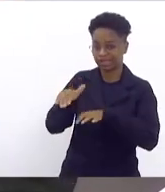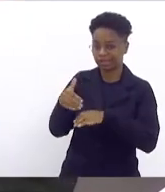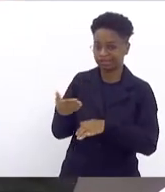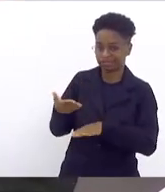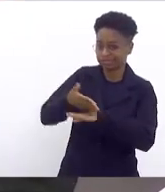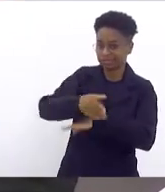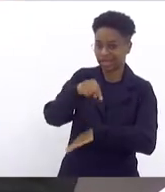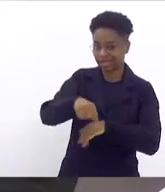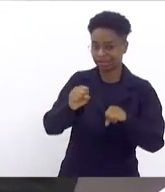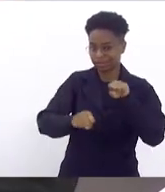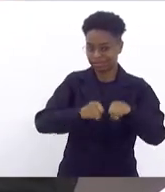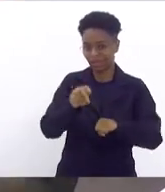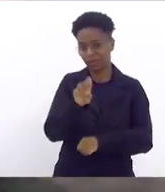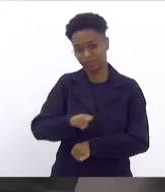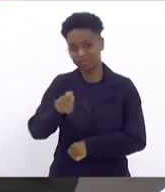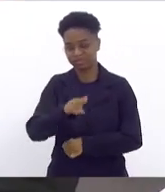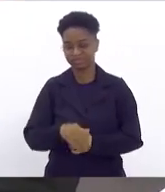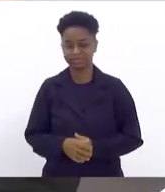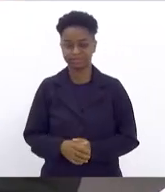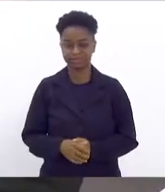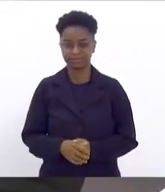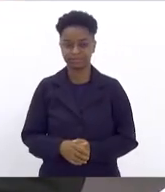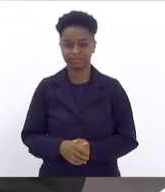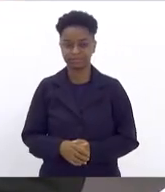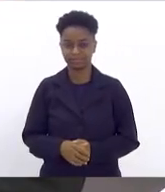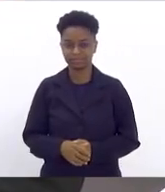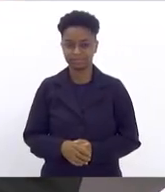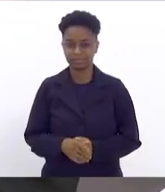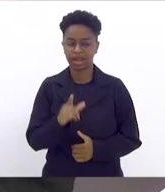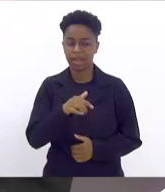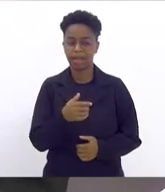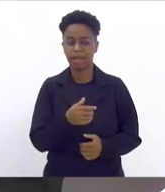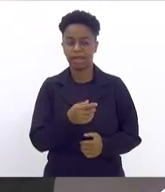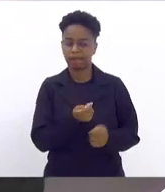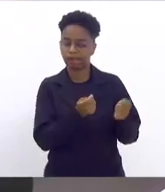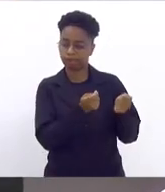Isso é um mão de... prometeu aqui, isso, assinou. Isso é um mão de porco, Ravan.